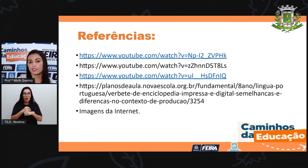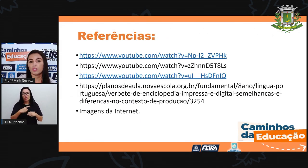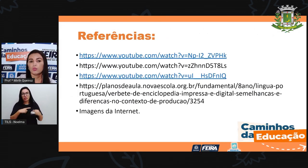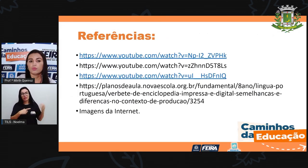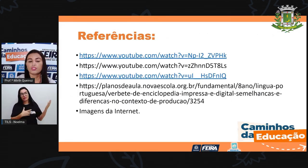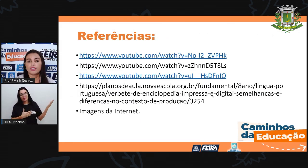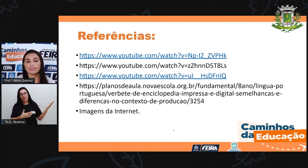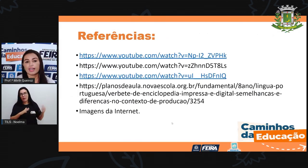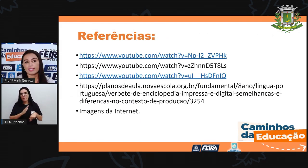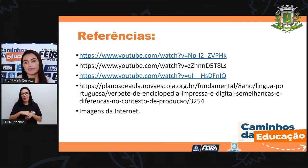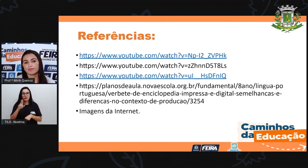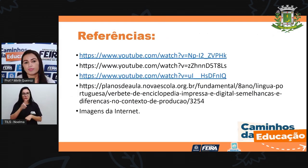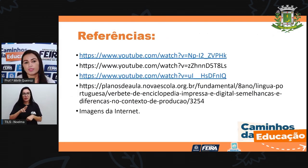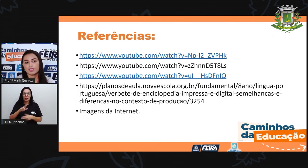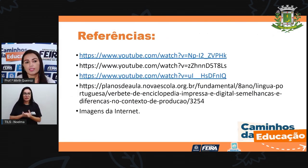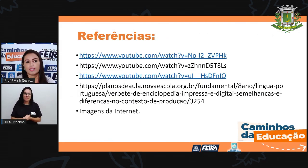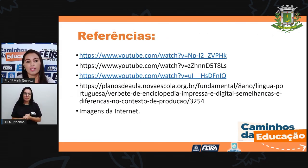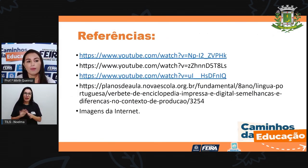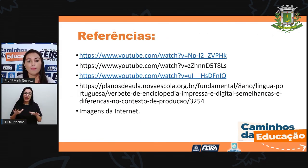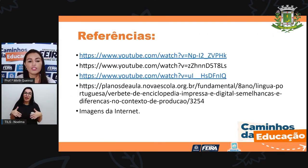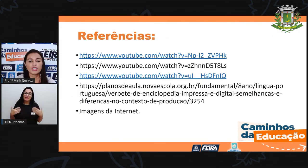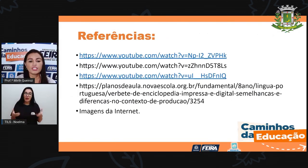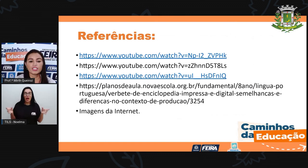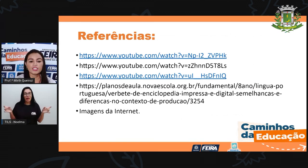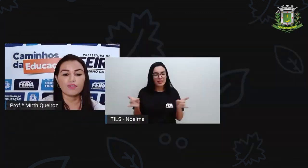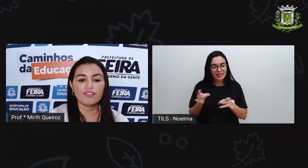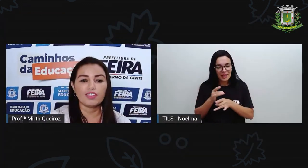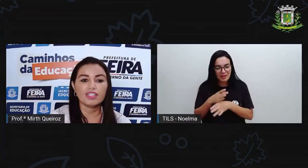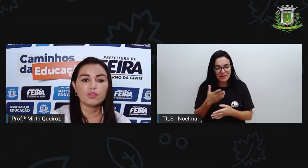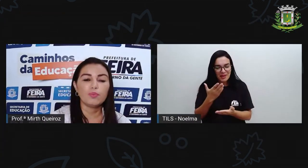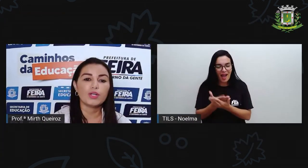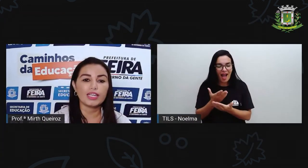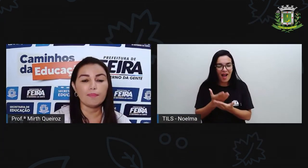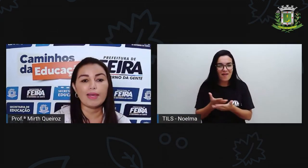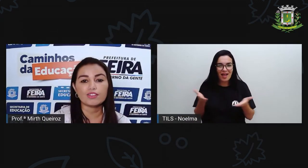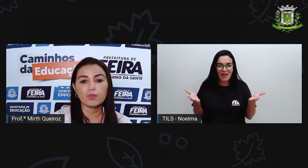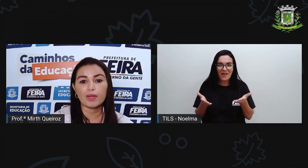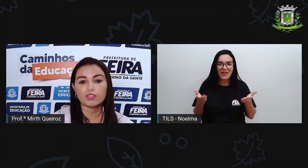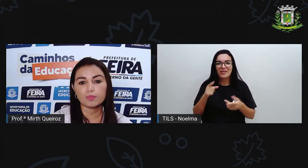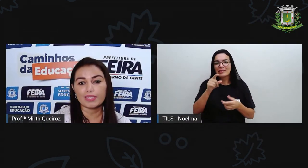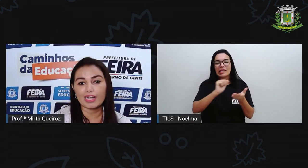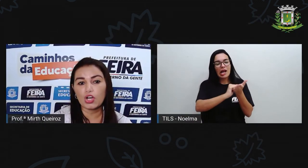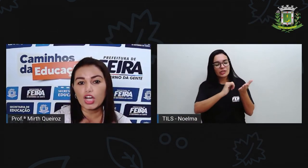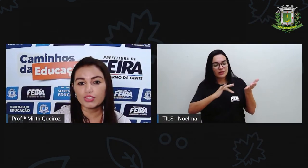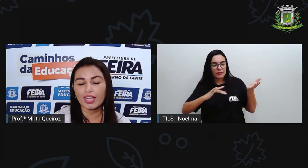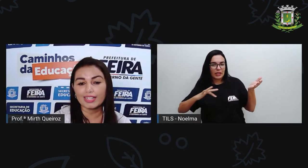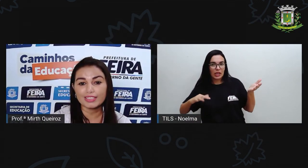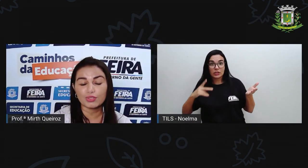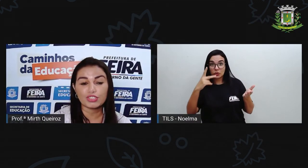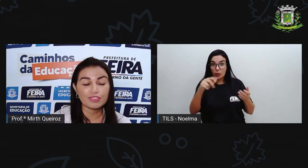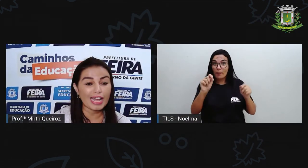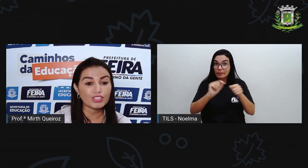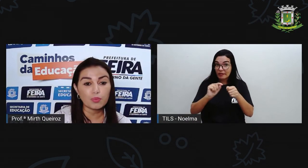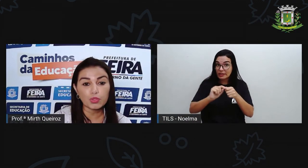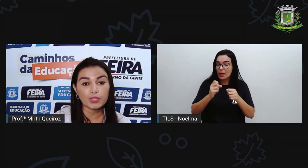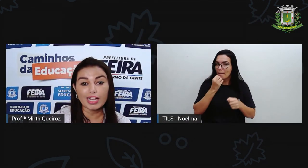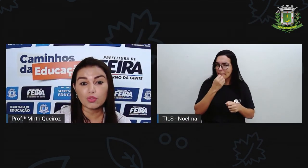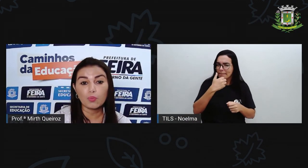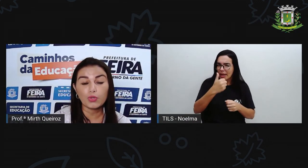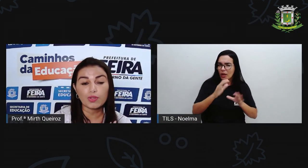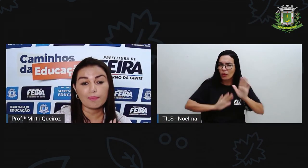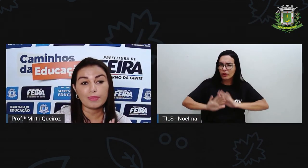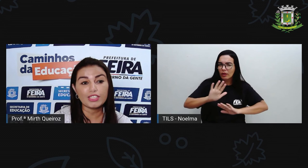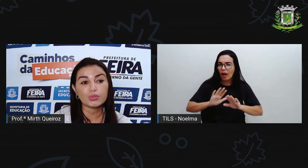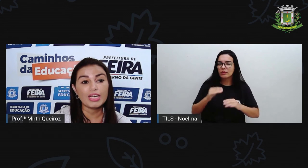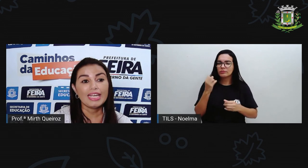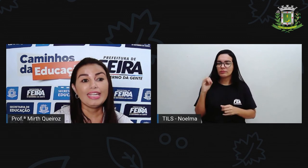Que é a mais utilizada. Bom, gente, a gente vai ficando por aqui. Pegue seu percurso pedagógico, realiza sua atividade com muito cuidado,